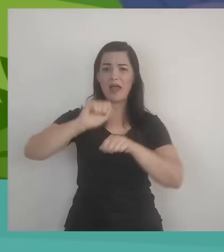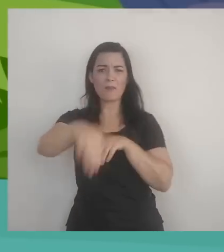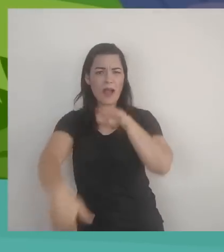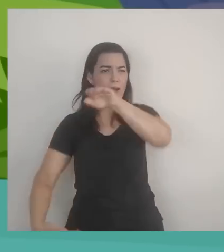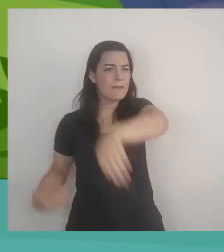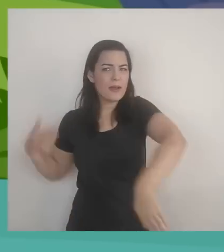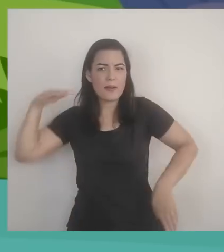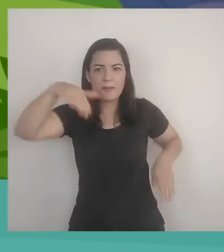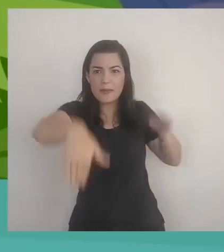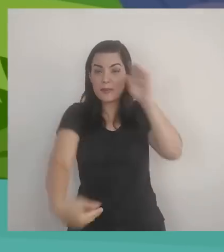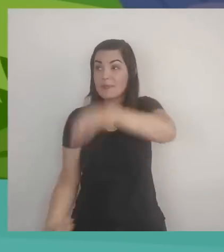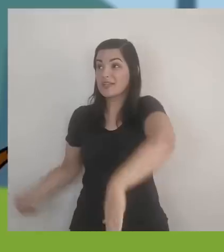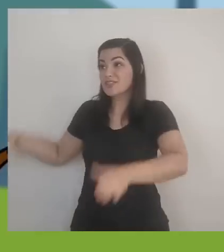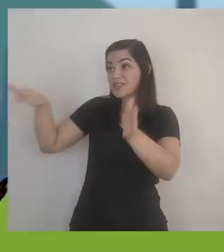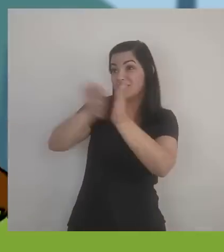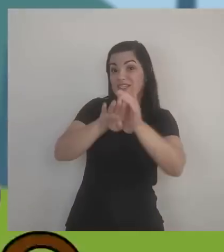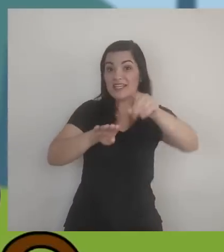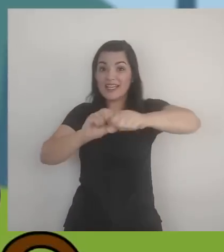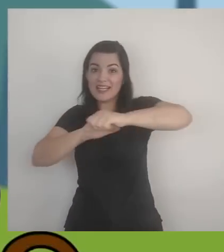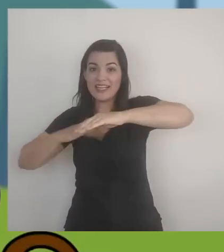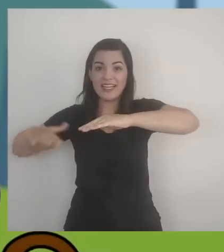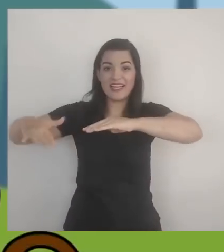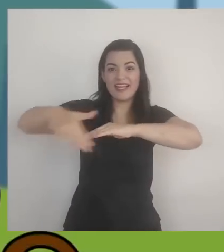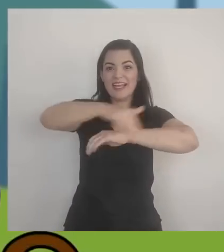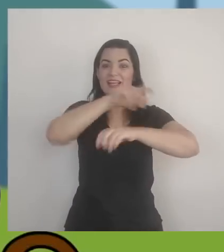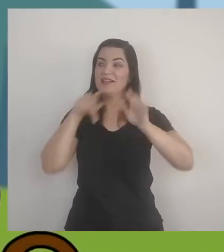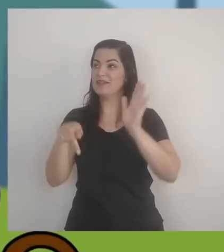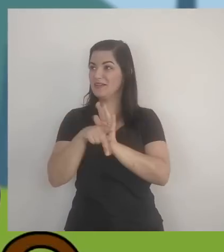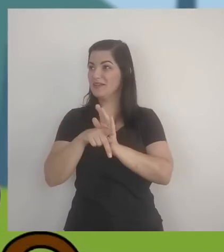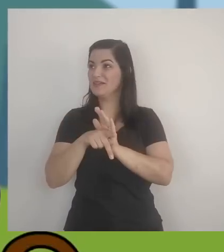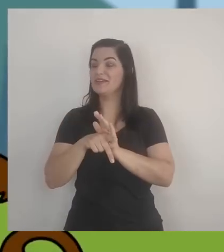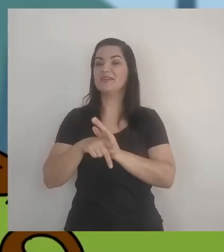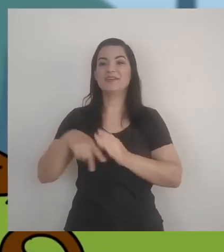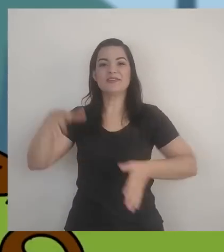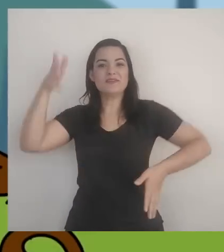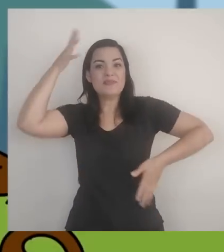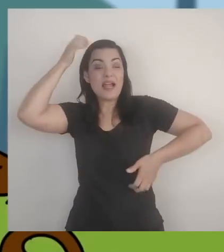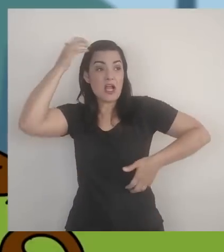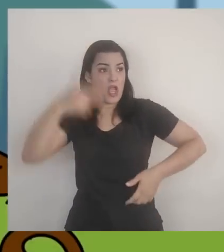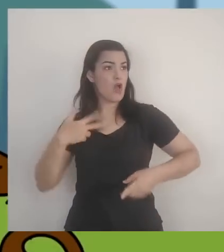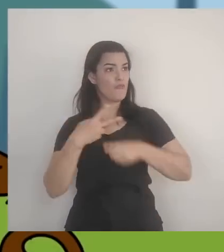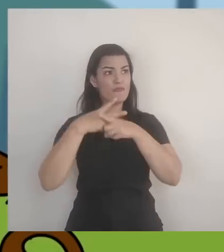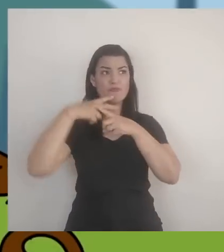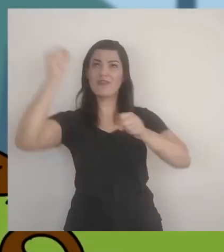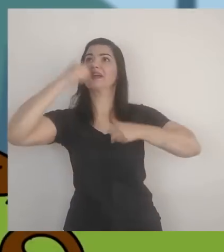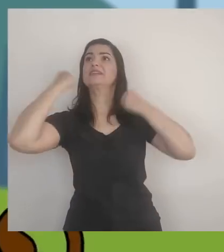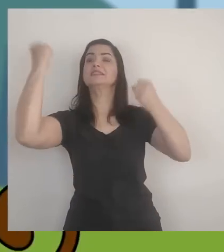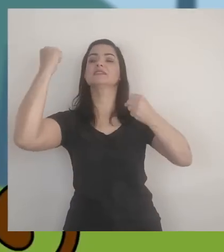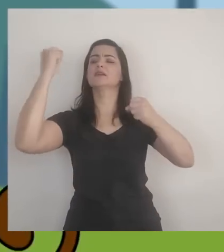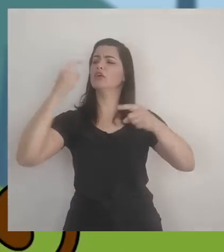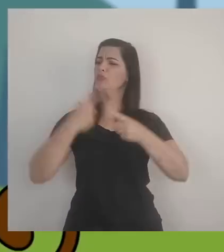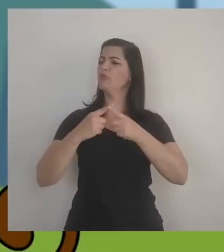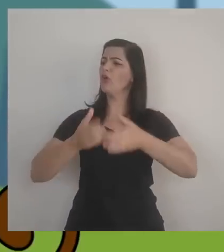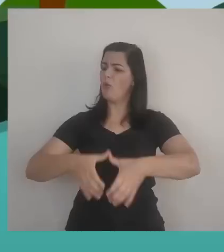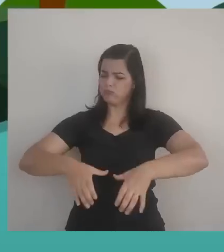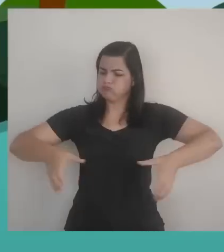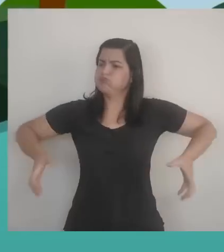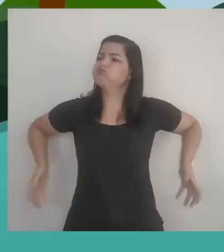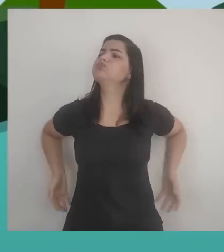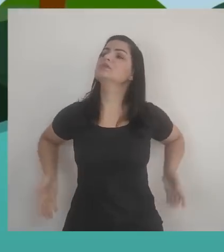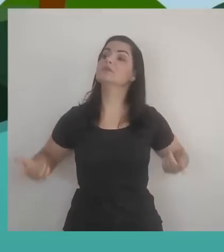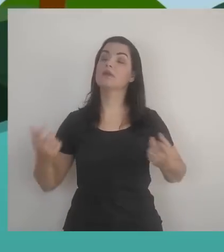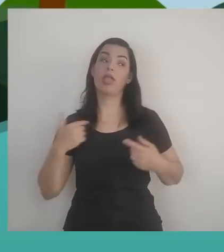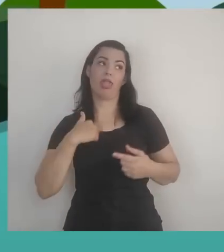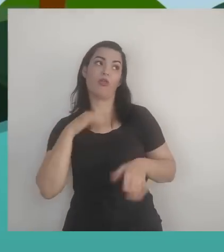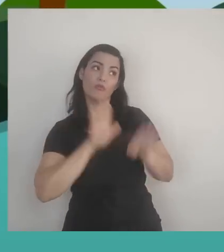bem. Sou campeão de natação. Então por que você usa boia, Zico? É que eu sou um campeão muito cuidadoso.